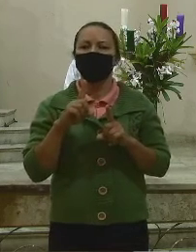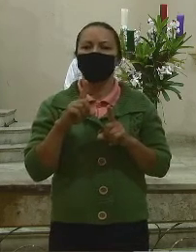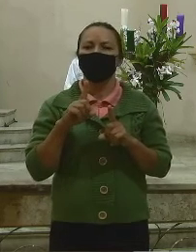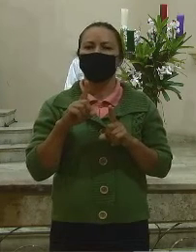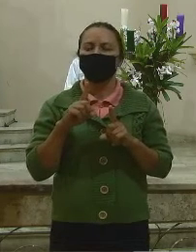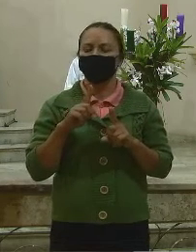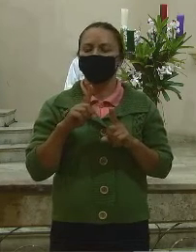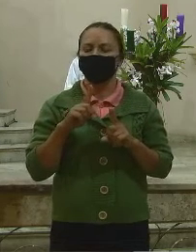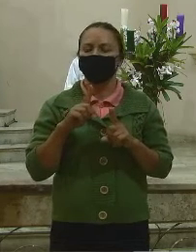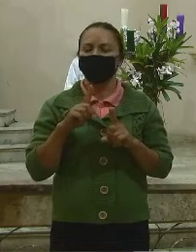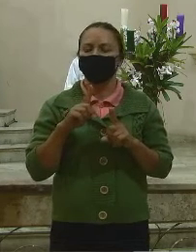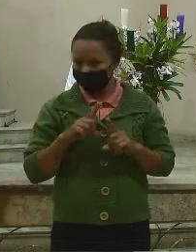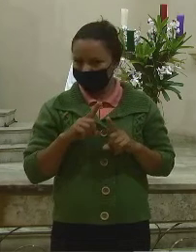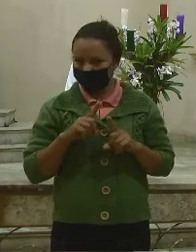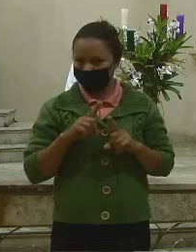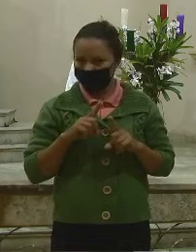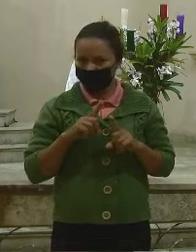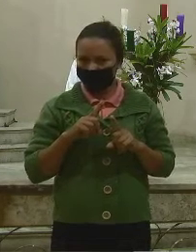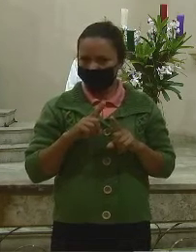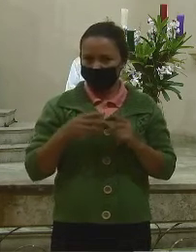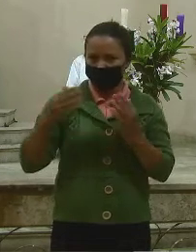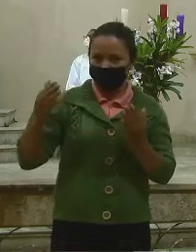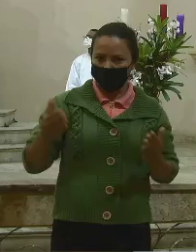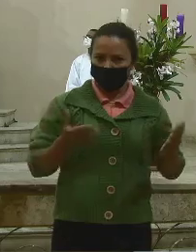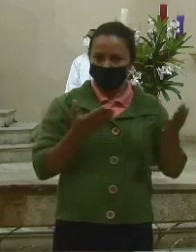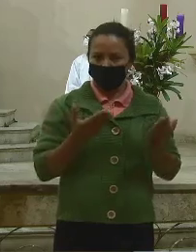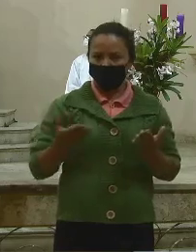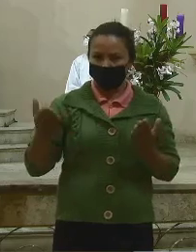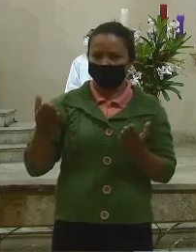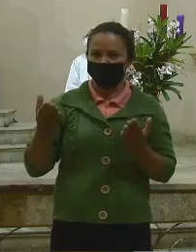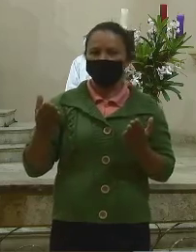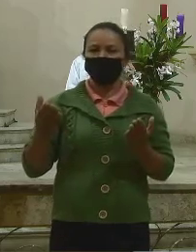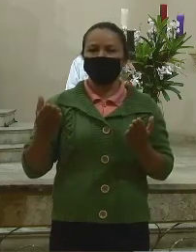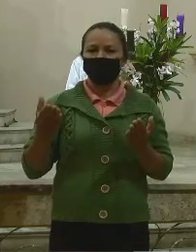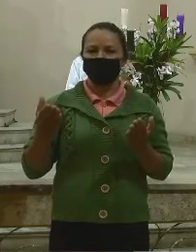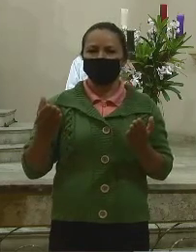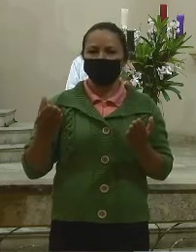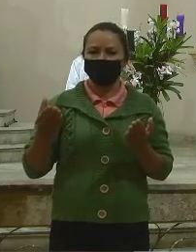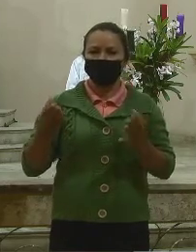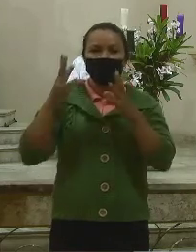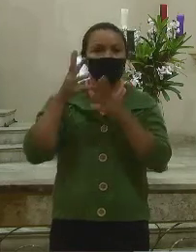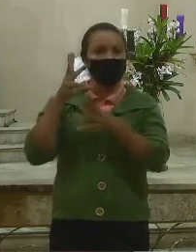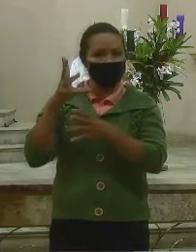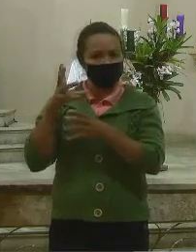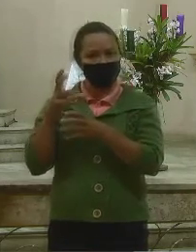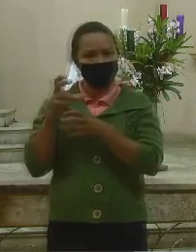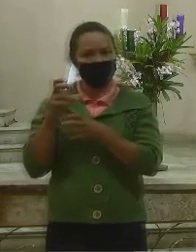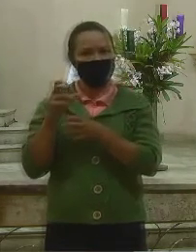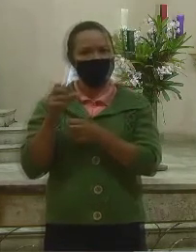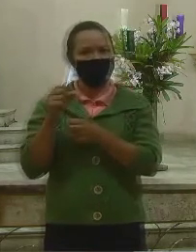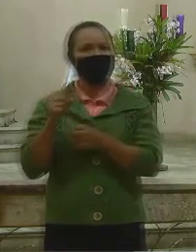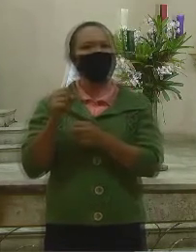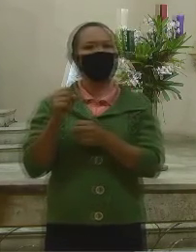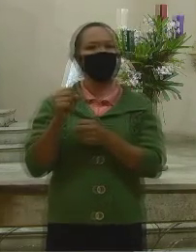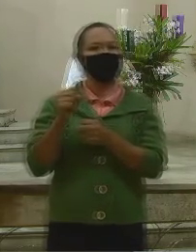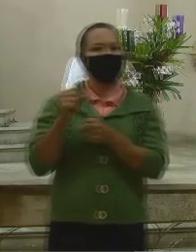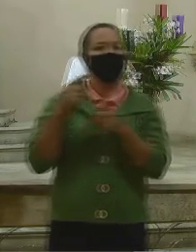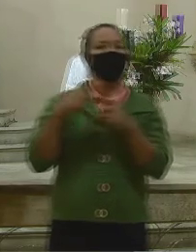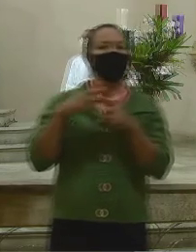frágil não era apenas revestida da natureza humana, era também revestida da natureza